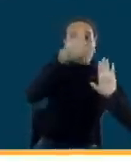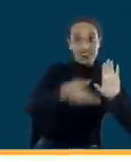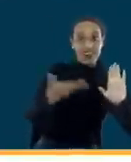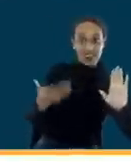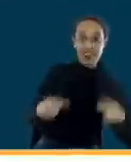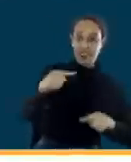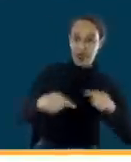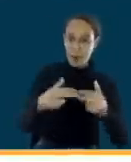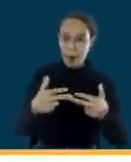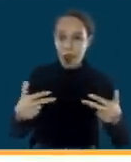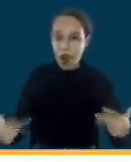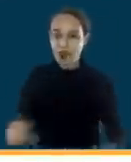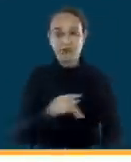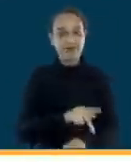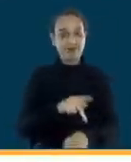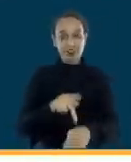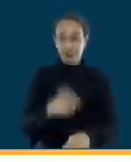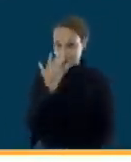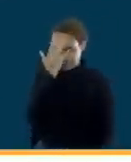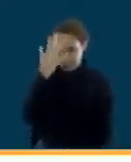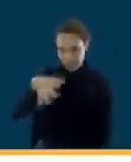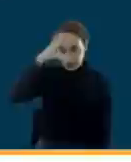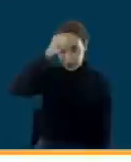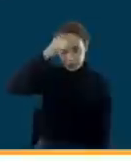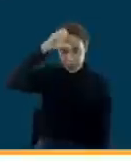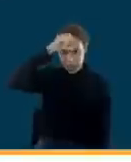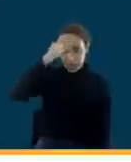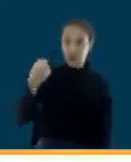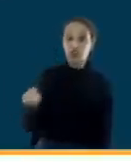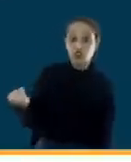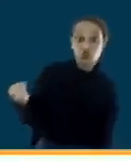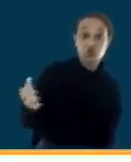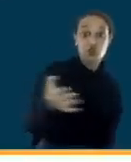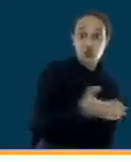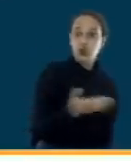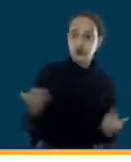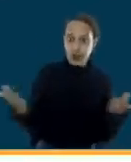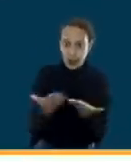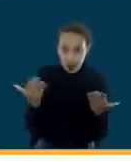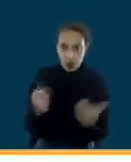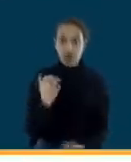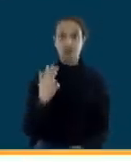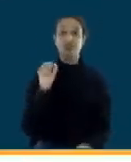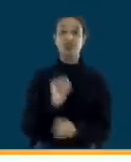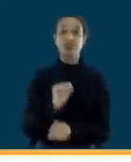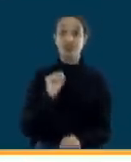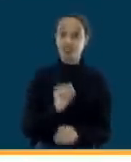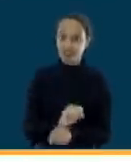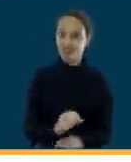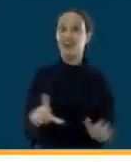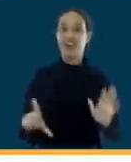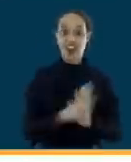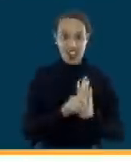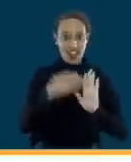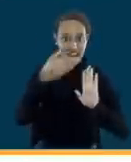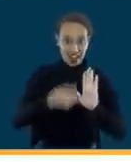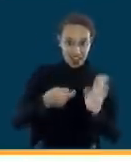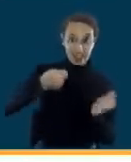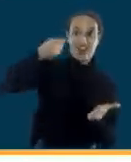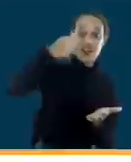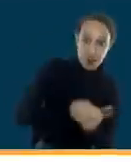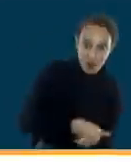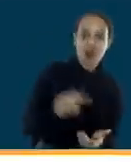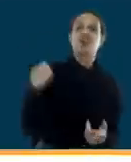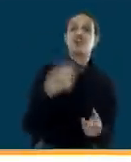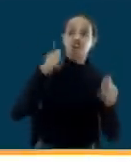pedagógico de fácil assimilação, atualizado, estamos apenas aguardando essa regulamentação final da lei, justamente para que a gente possa